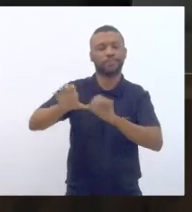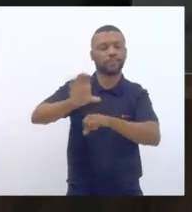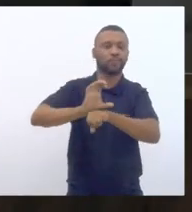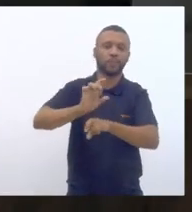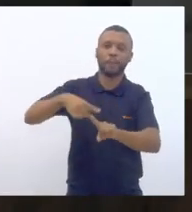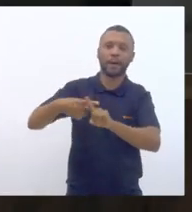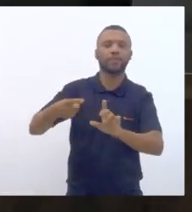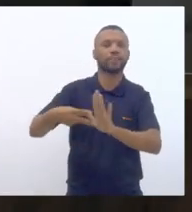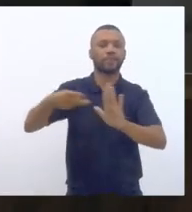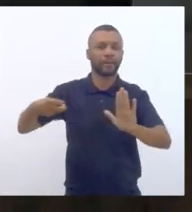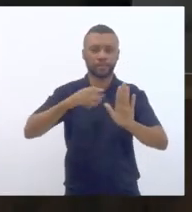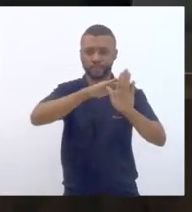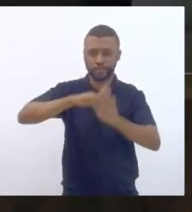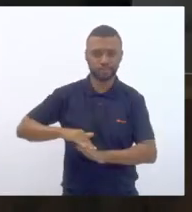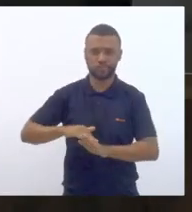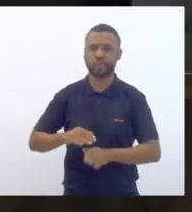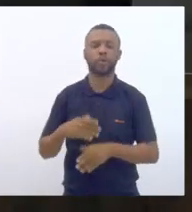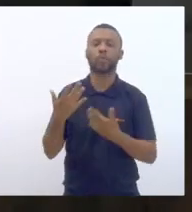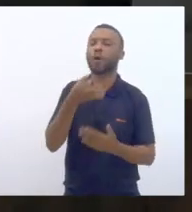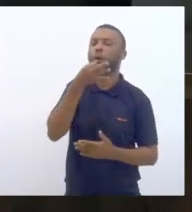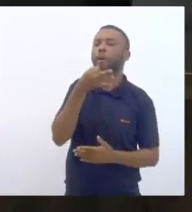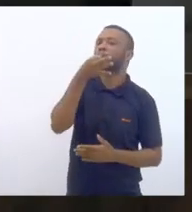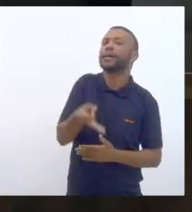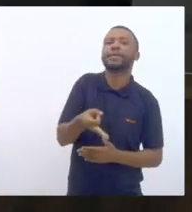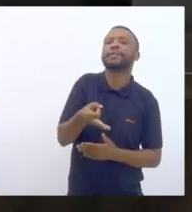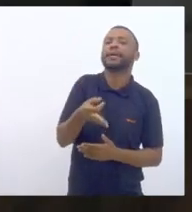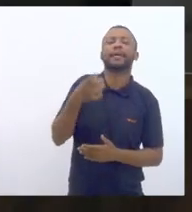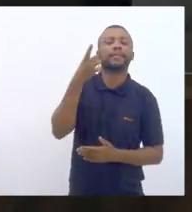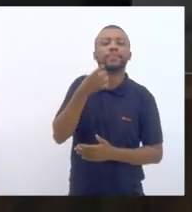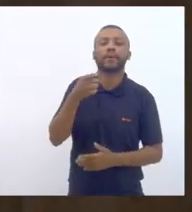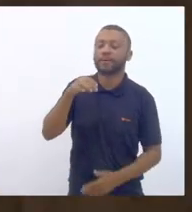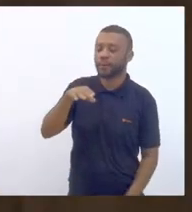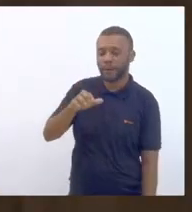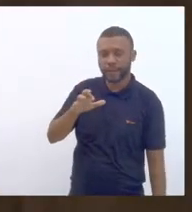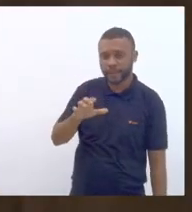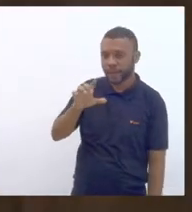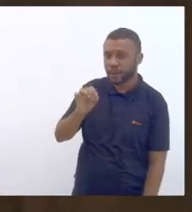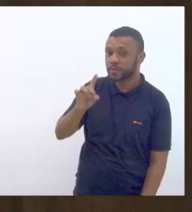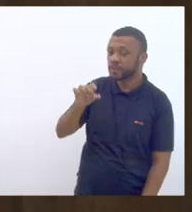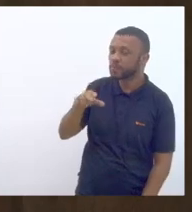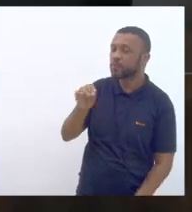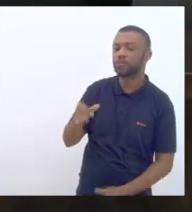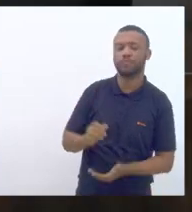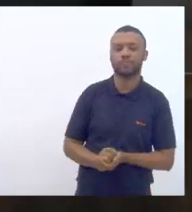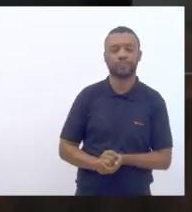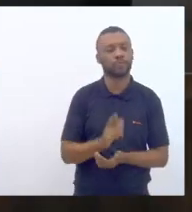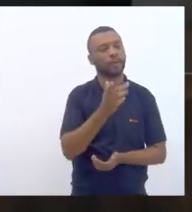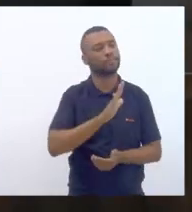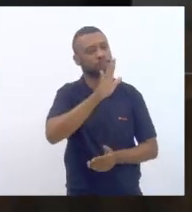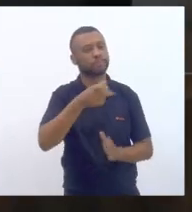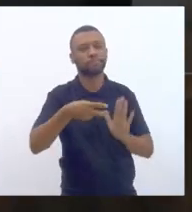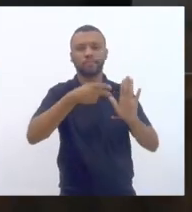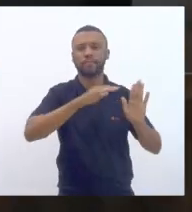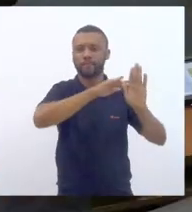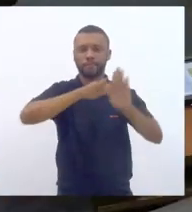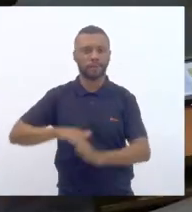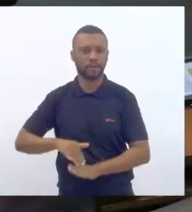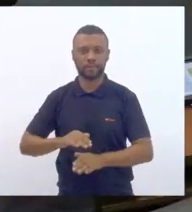veto. Qual é o parecer, deputado Marcelo Dino? Pela derrubada. Pela